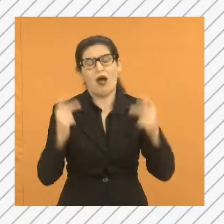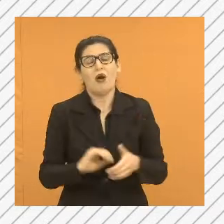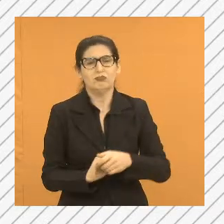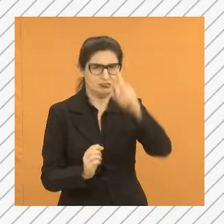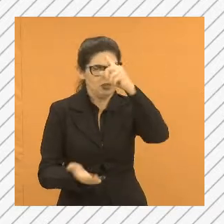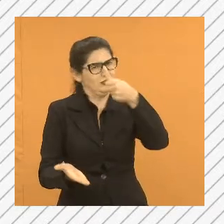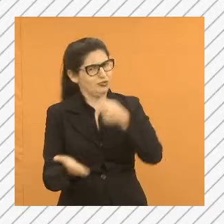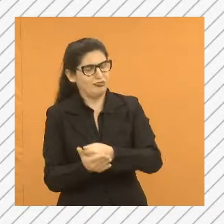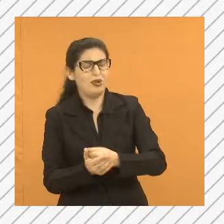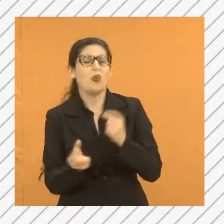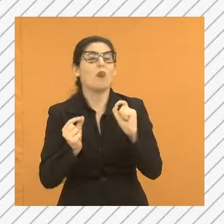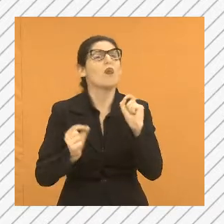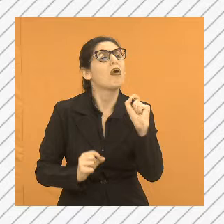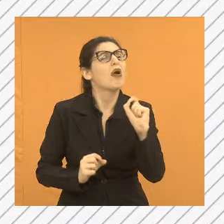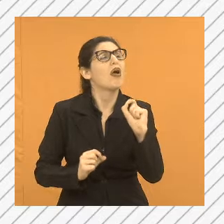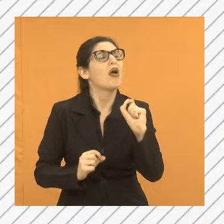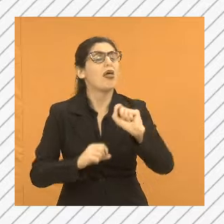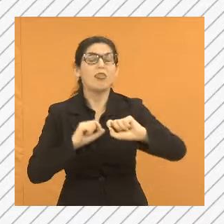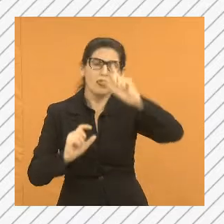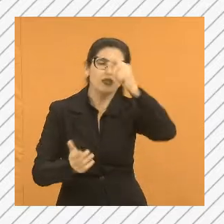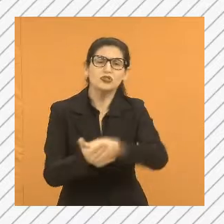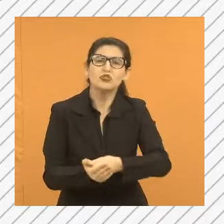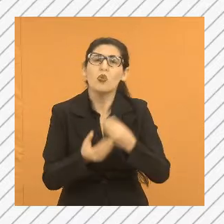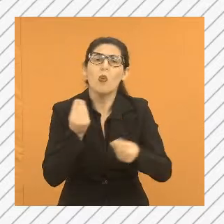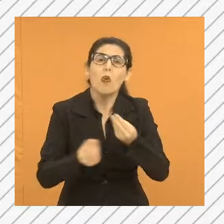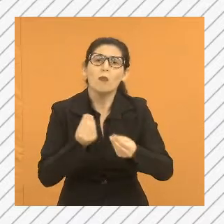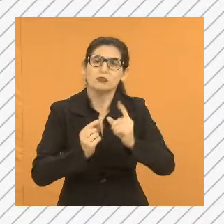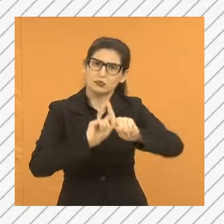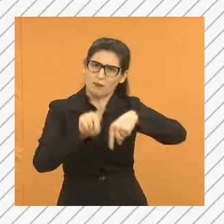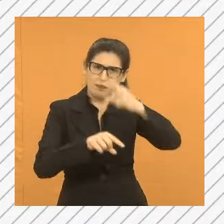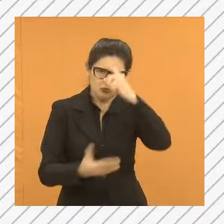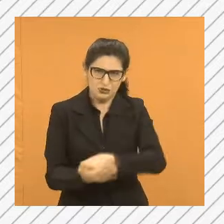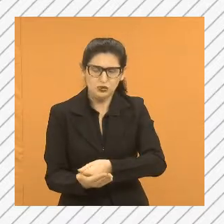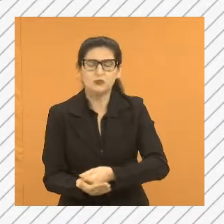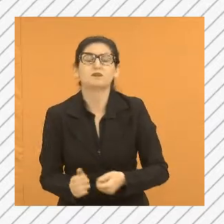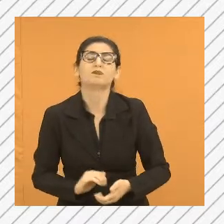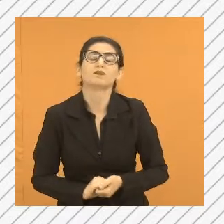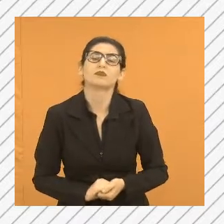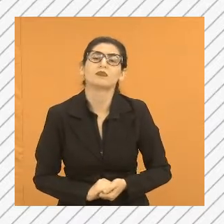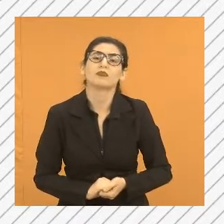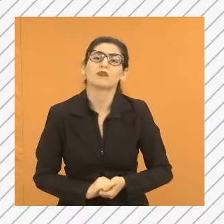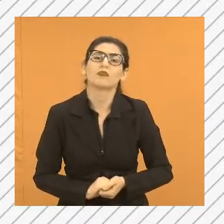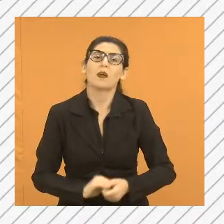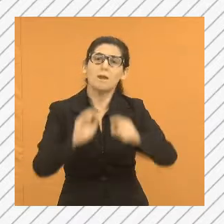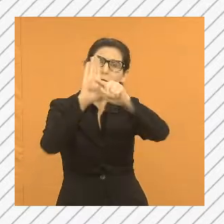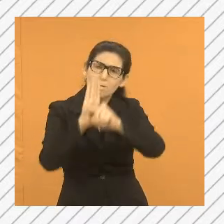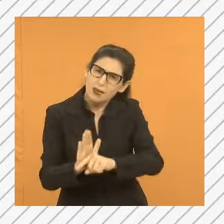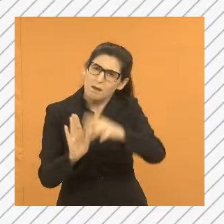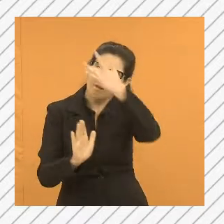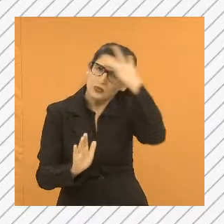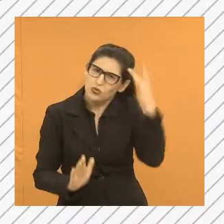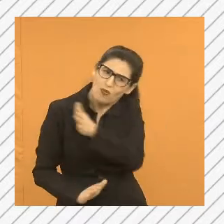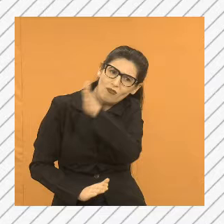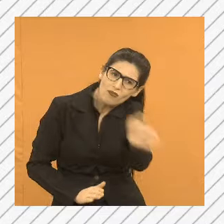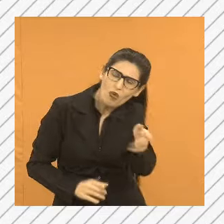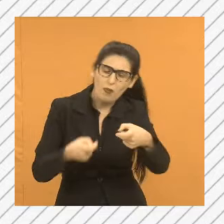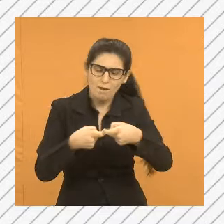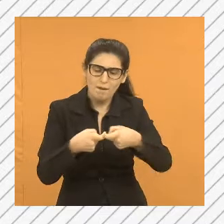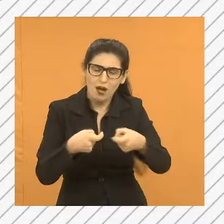solução. E entre os procedimentos, como a gente teve uma diminuição de consultas,